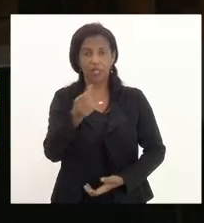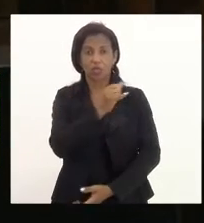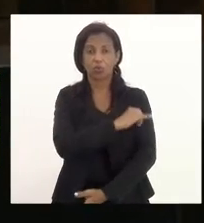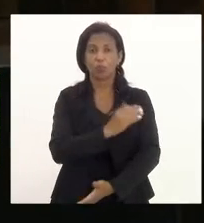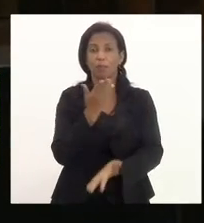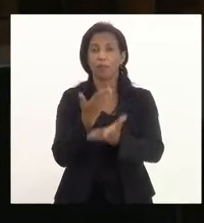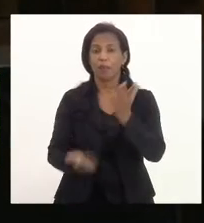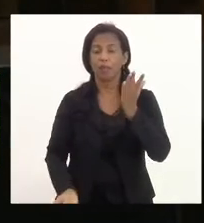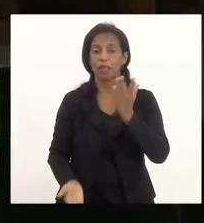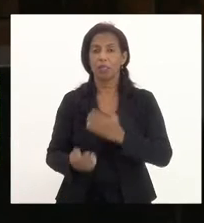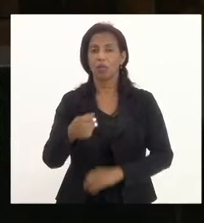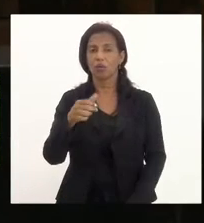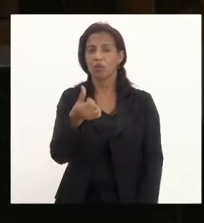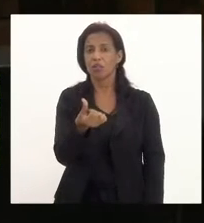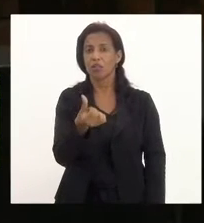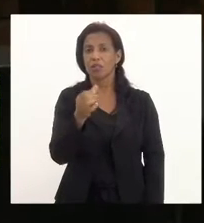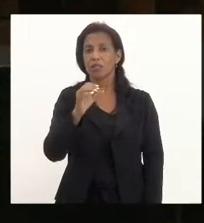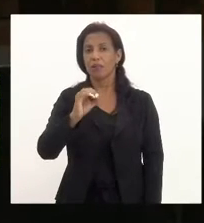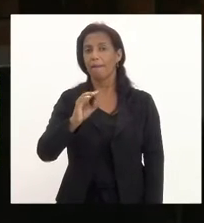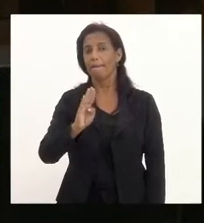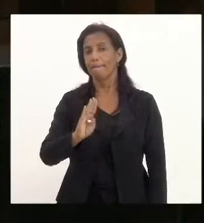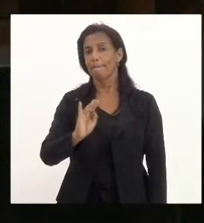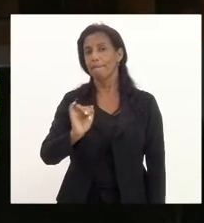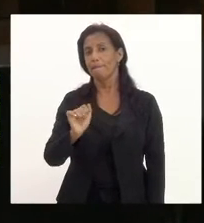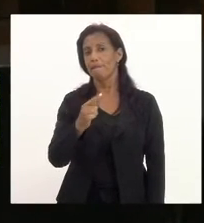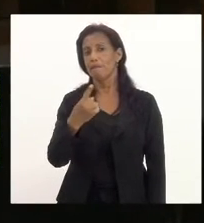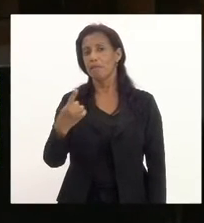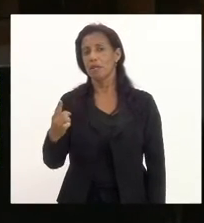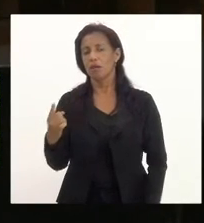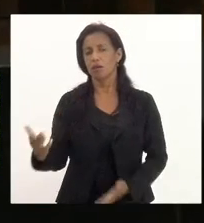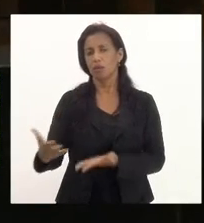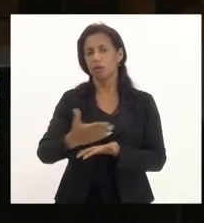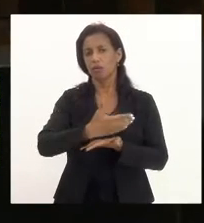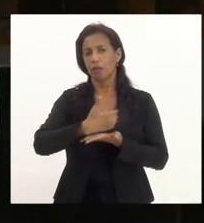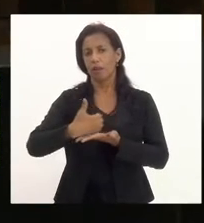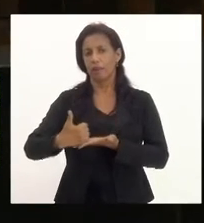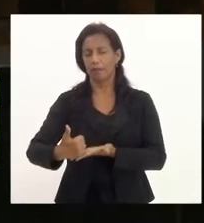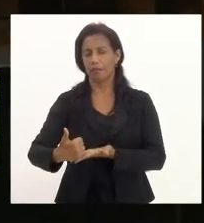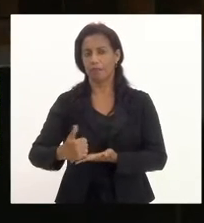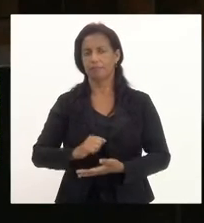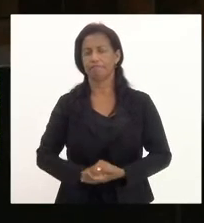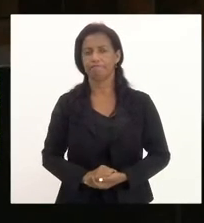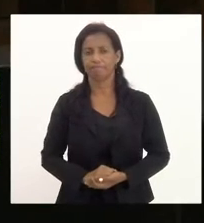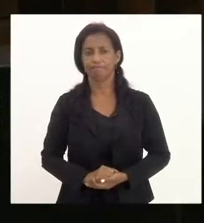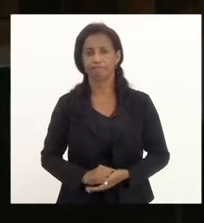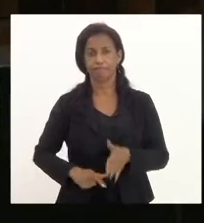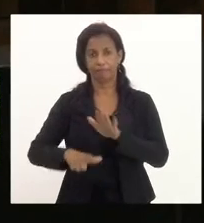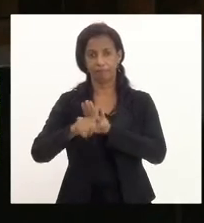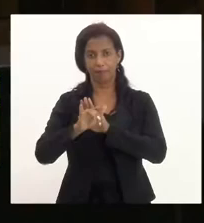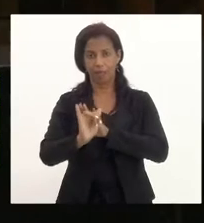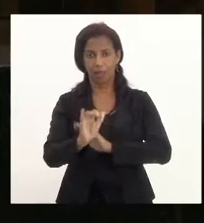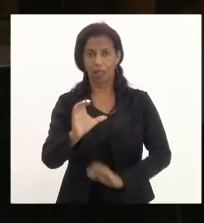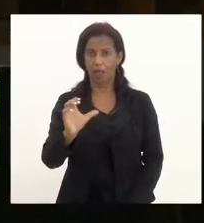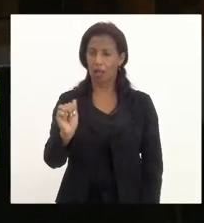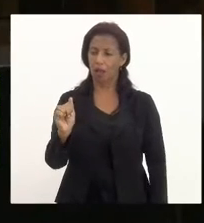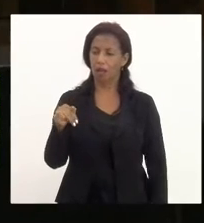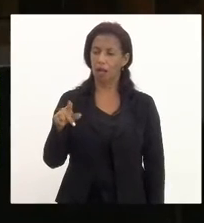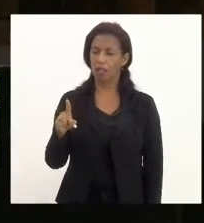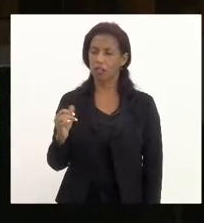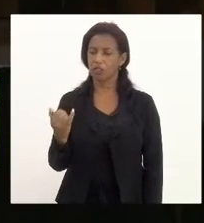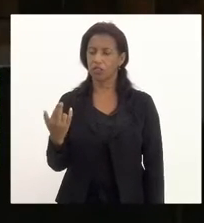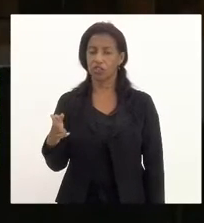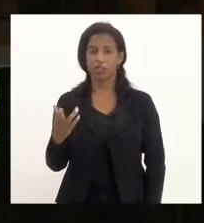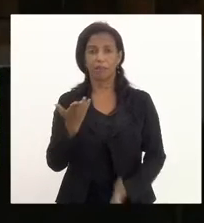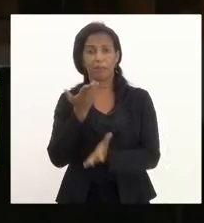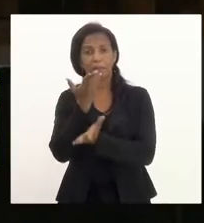perdeu cerca de 60 bilhões da sua recarga arrecadação a lei kandir fez com que o